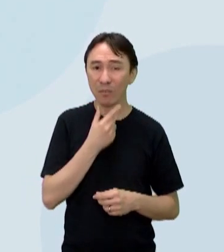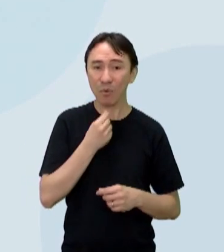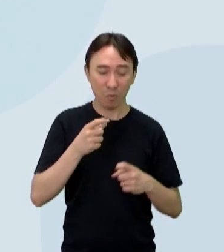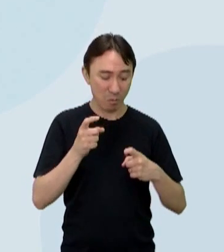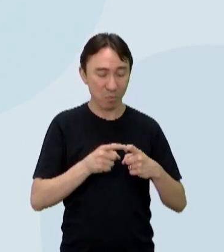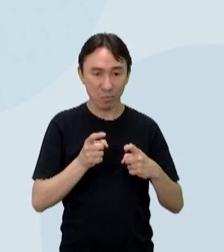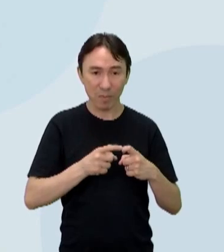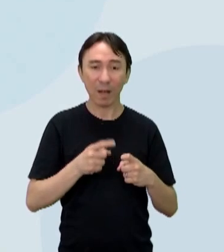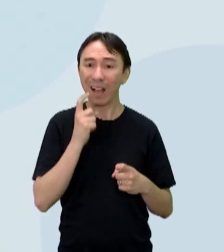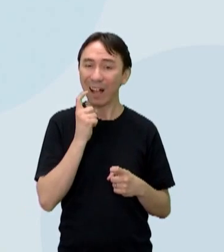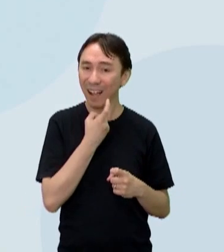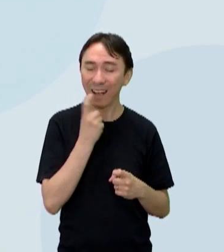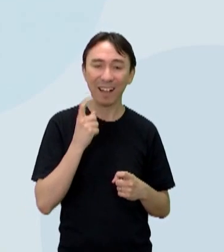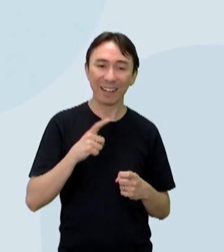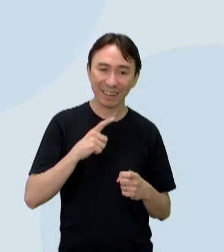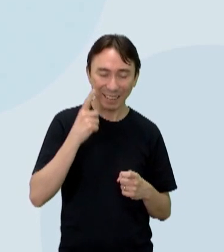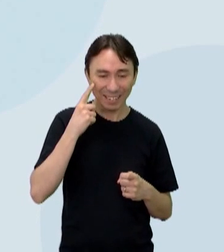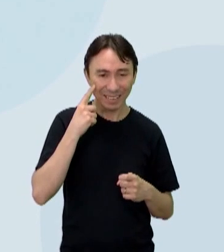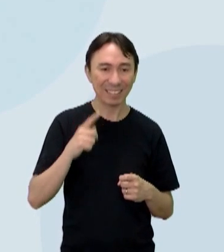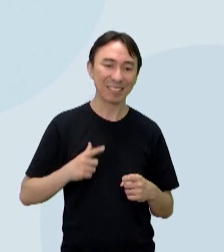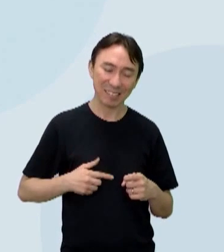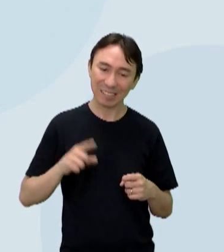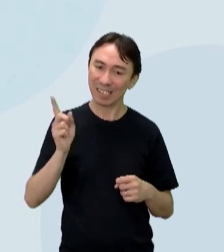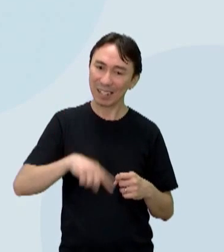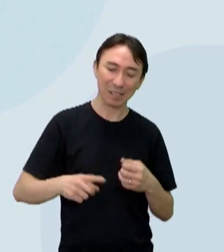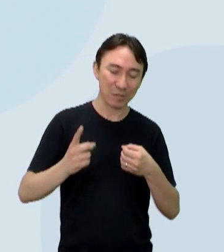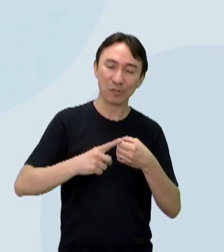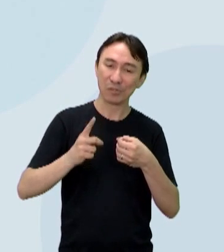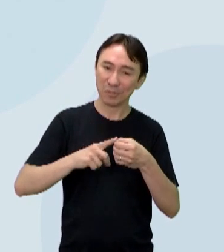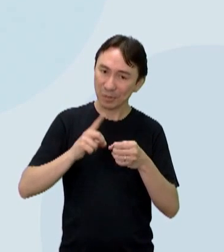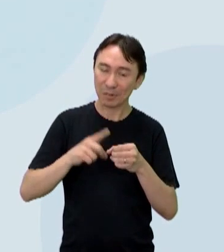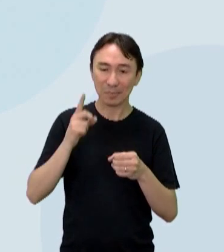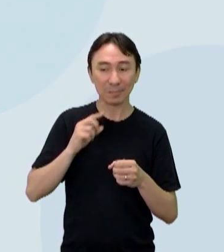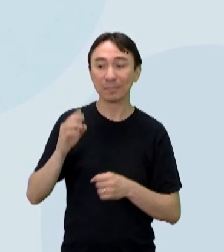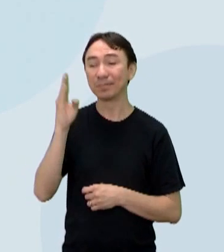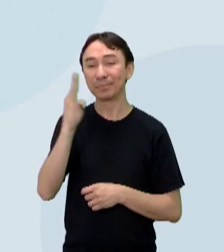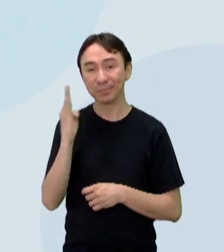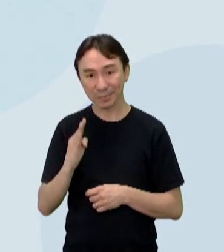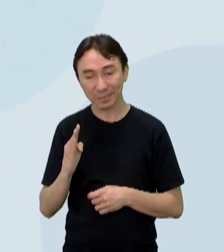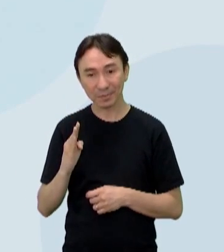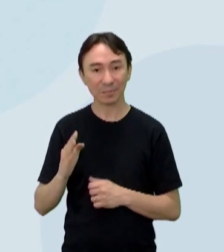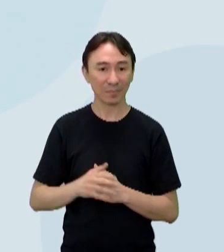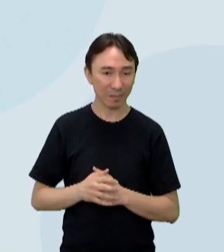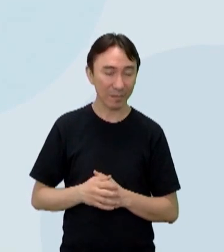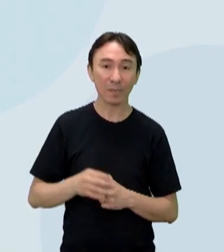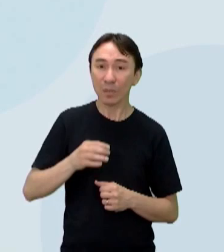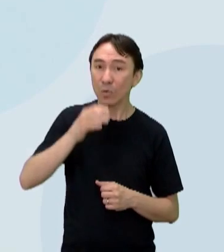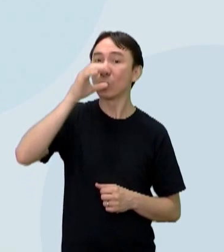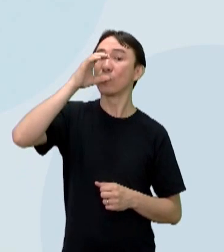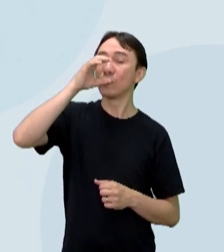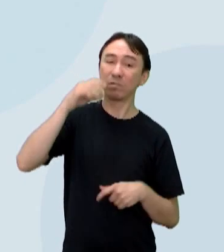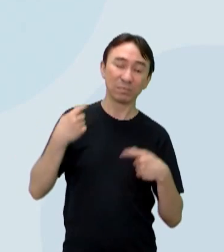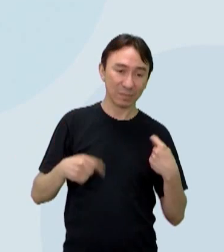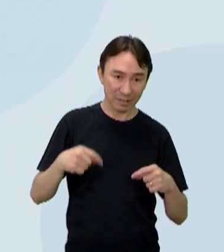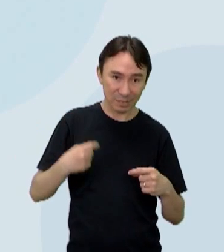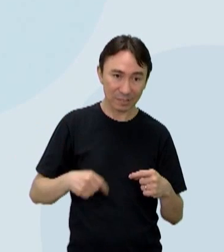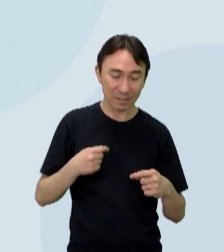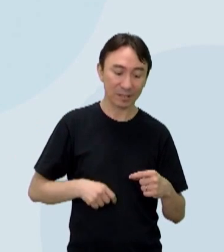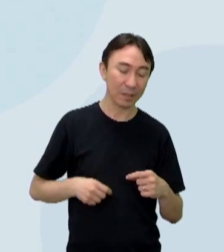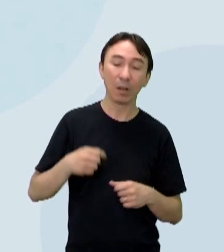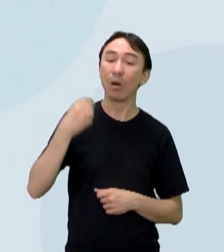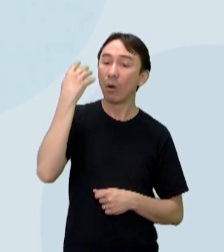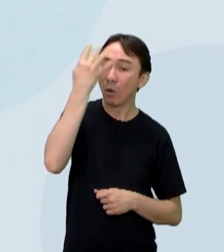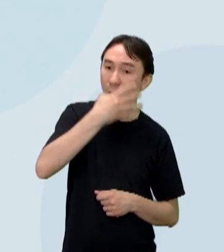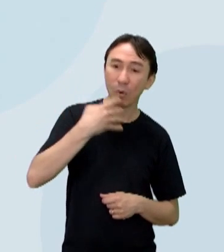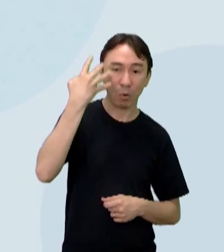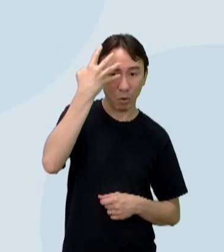Associação Brasileira de Odontologia. Por isso, a bebida deve ser consumida de 4 em 4 horas, que é o tempo